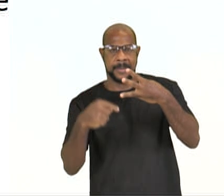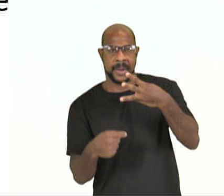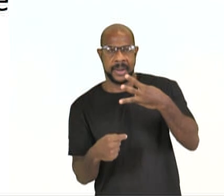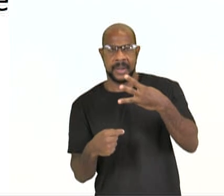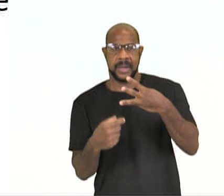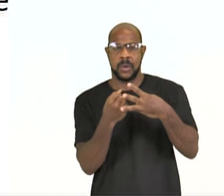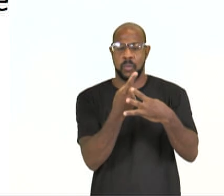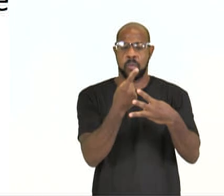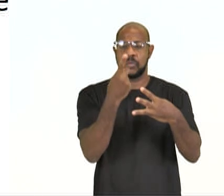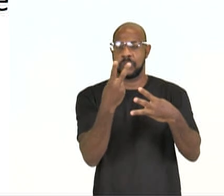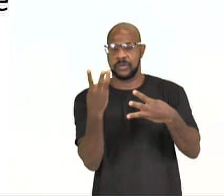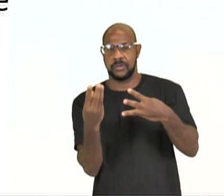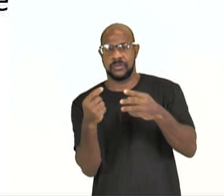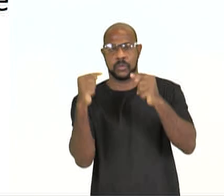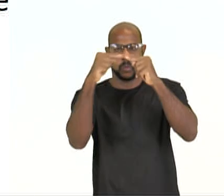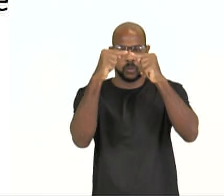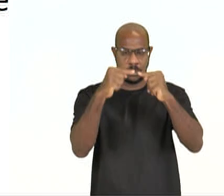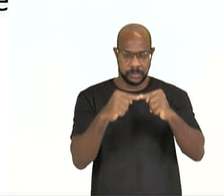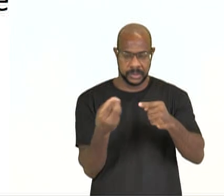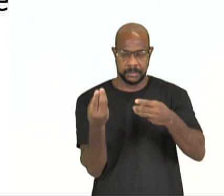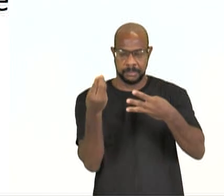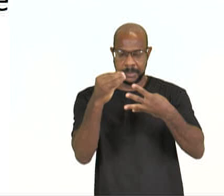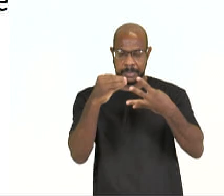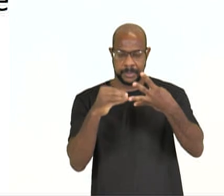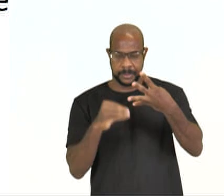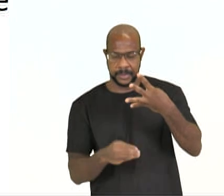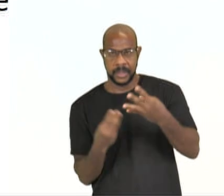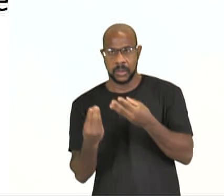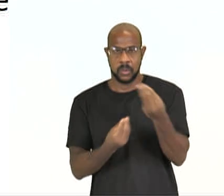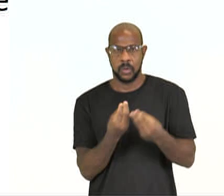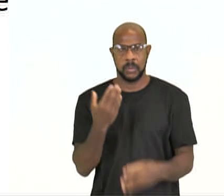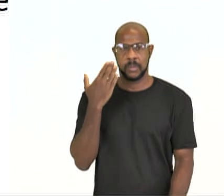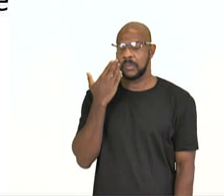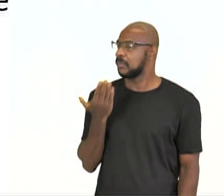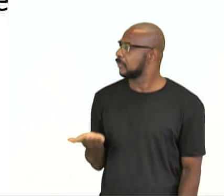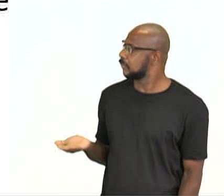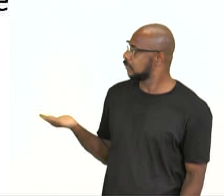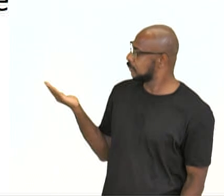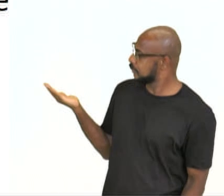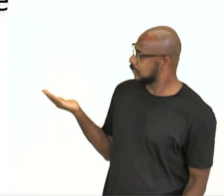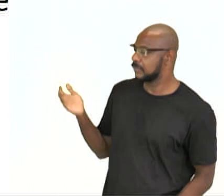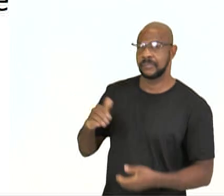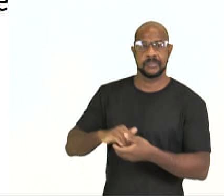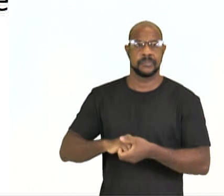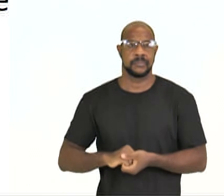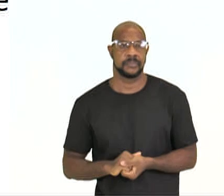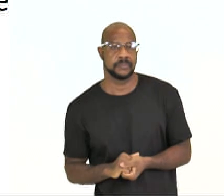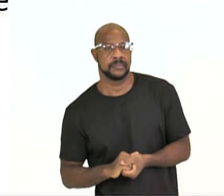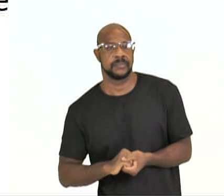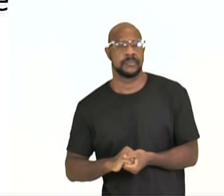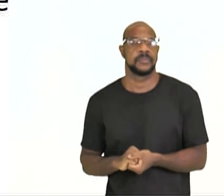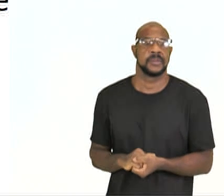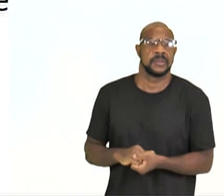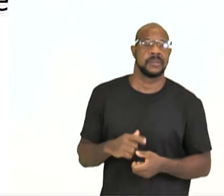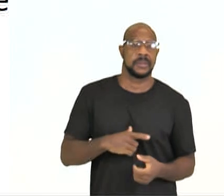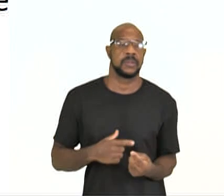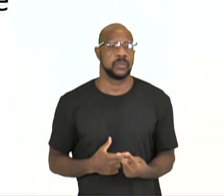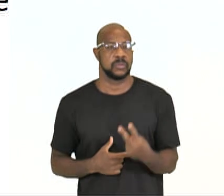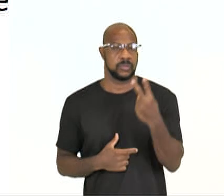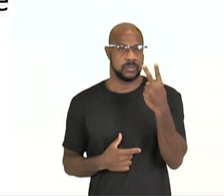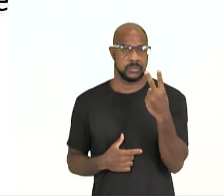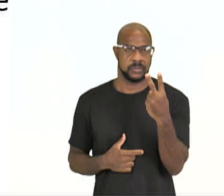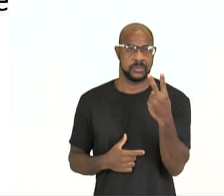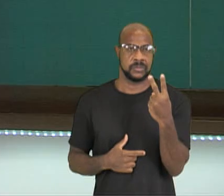o movimento da água dos rios modela o curso e deposita sedimento em diversas áreas. Então, nós temos ali